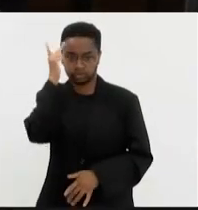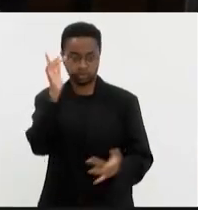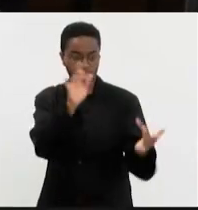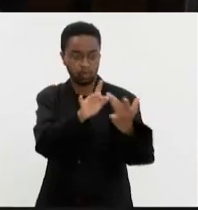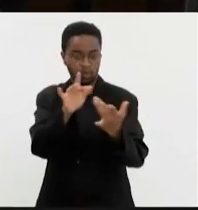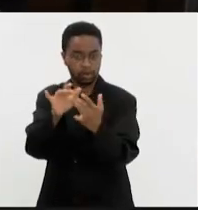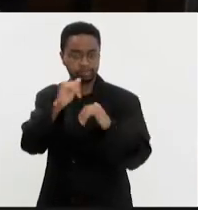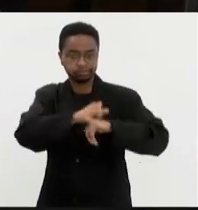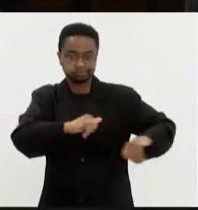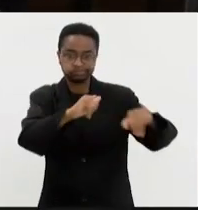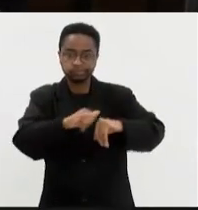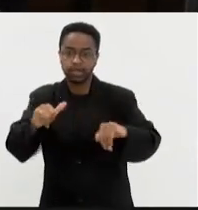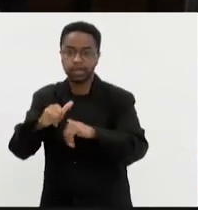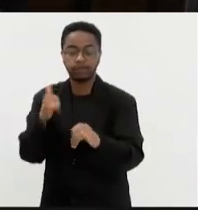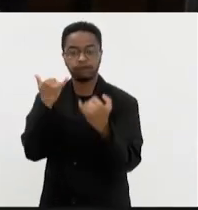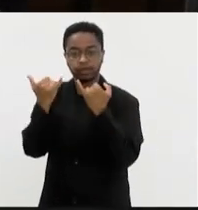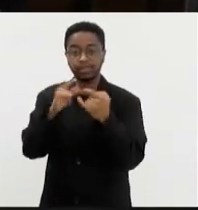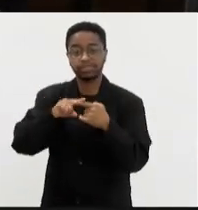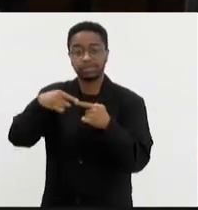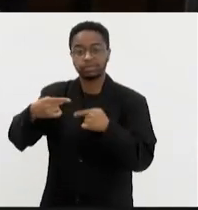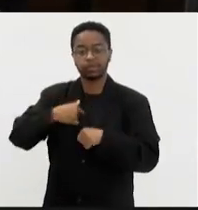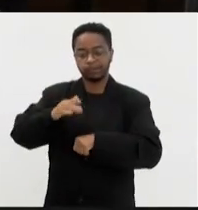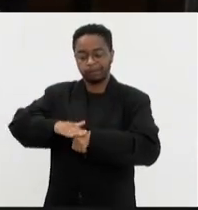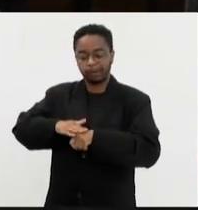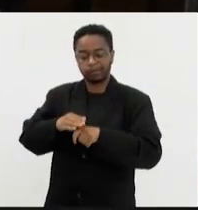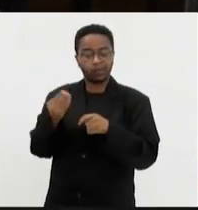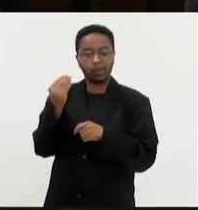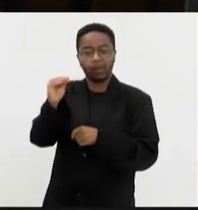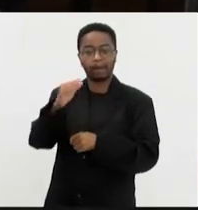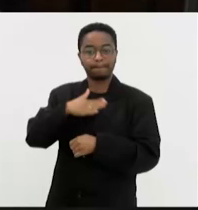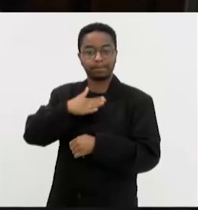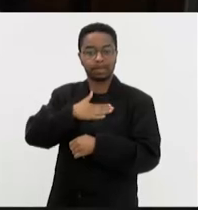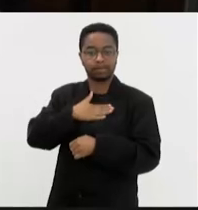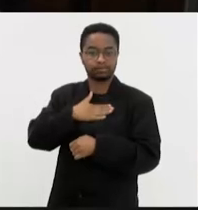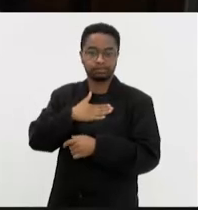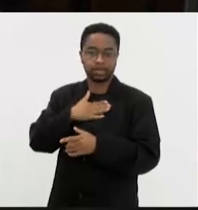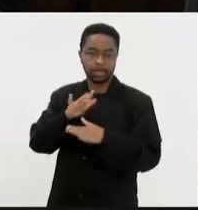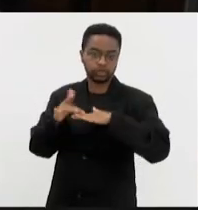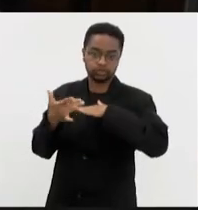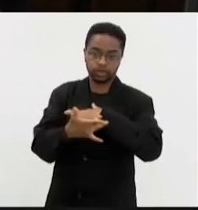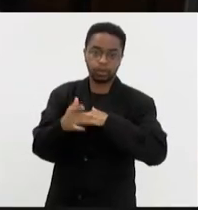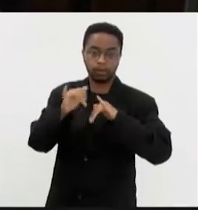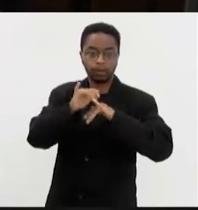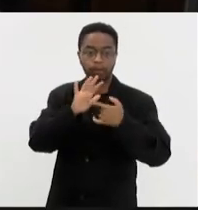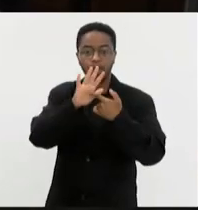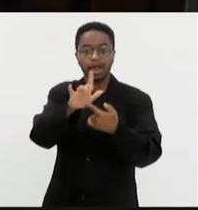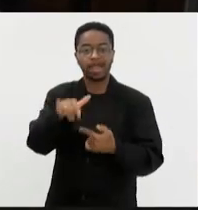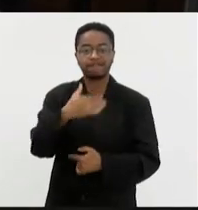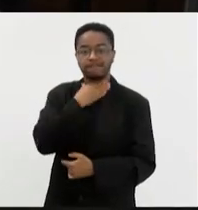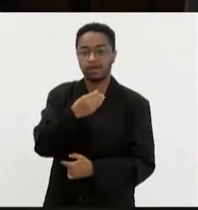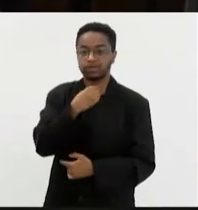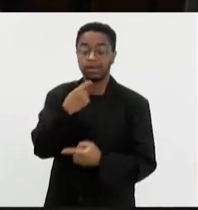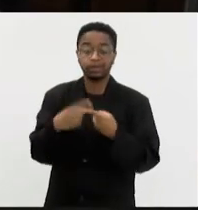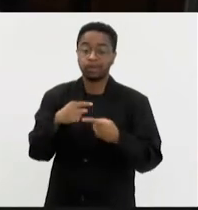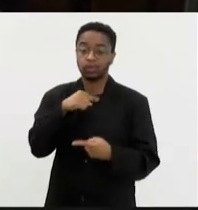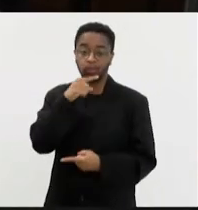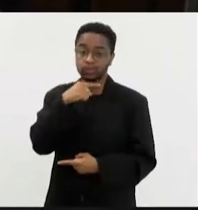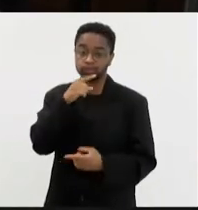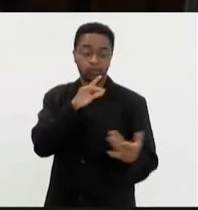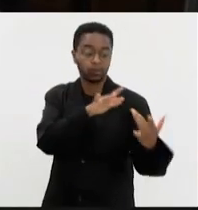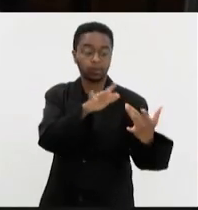eu simplesmente publicar na minha rede que aquela notícia é falsa Eu Não Vou atingir 1 milhão de pessoas sem um contra